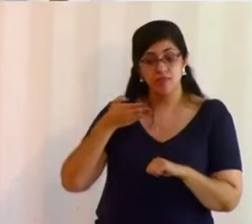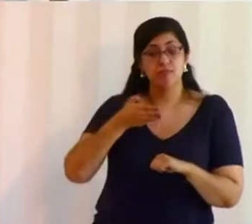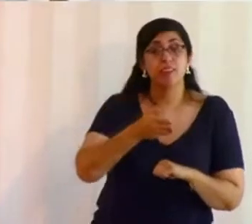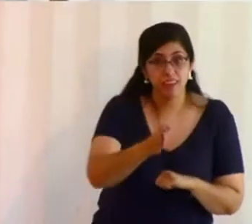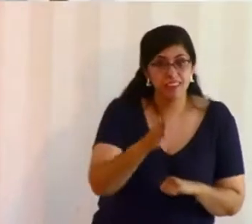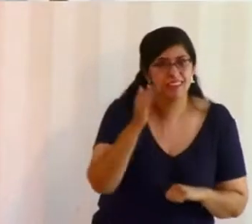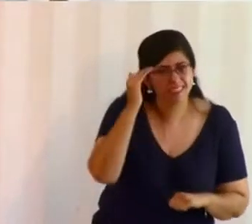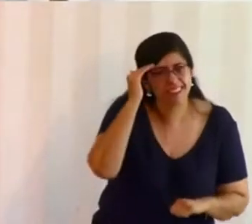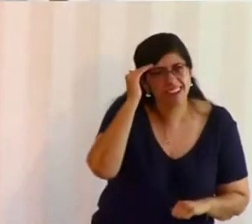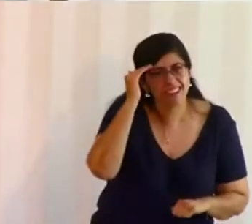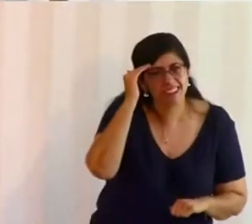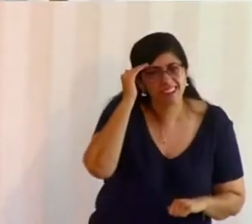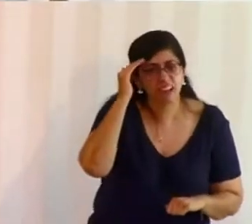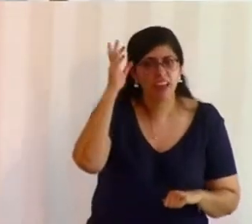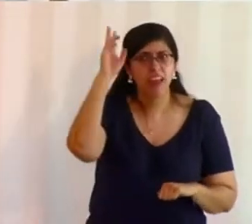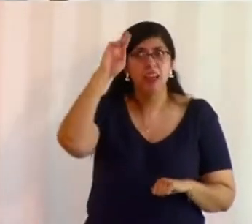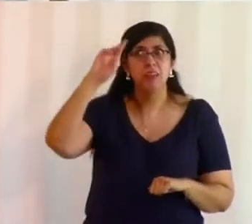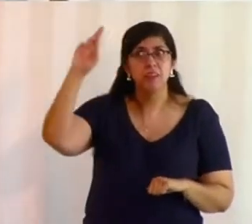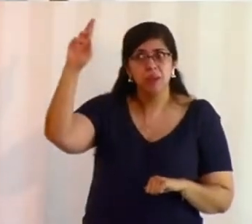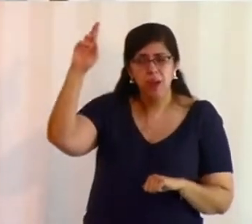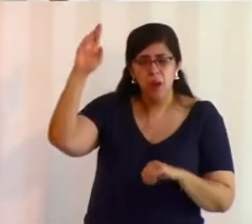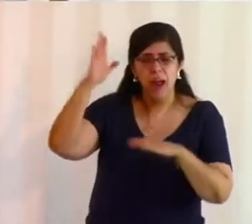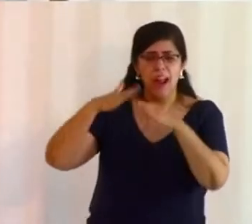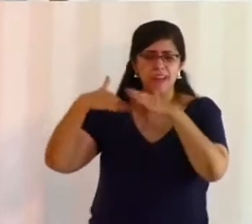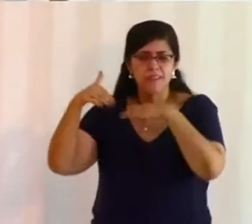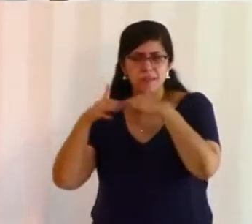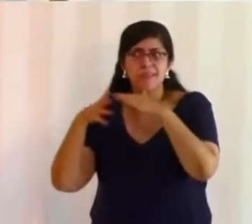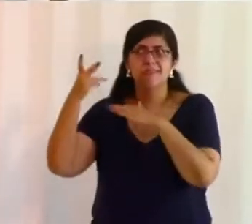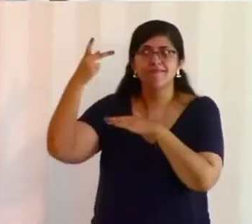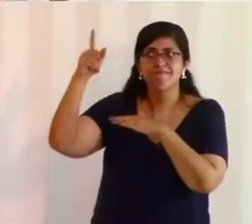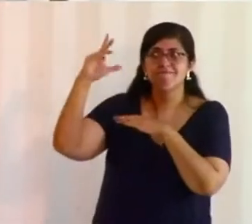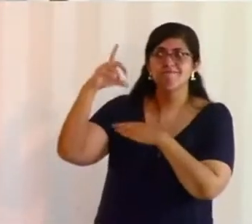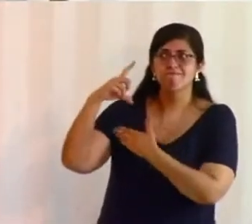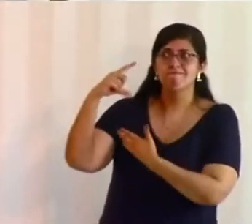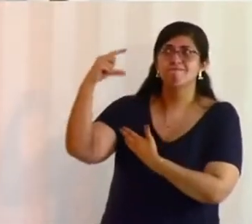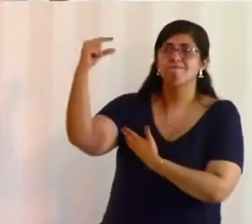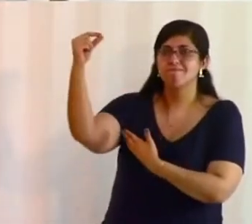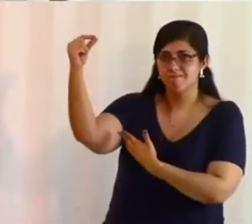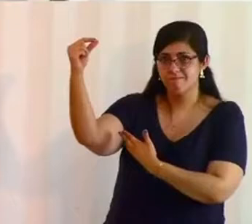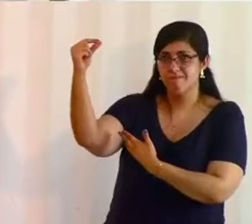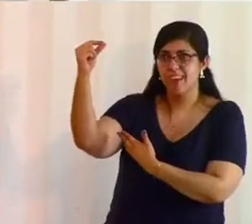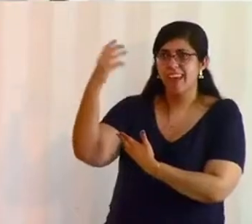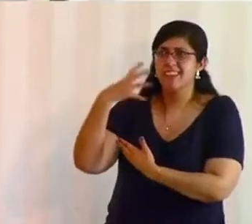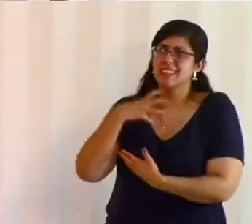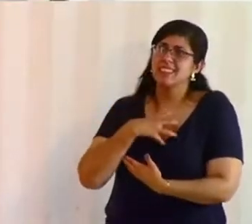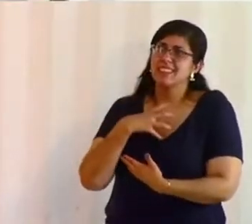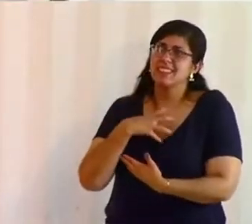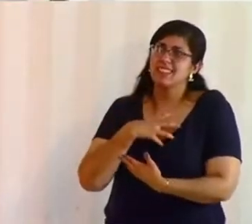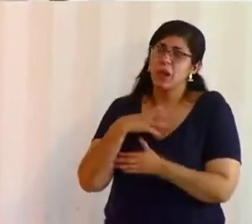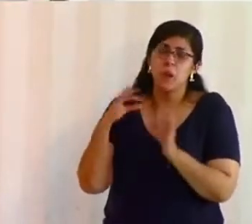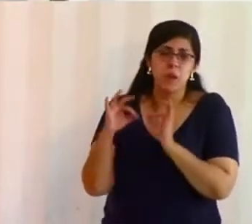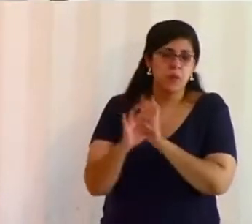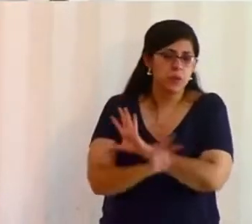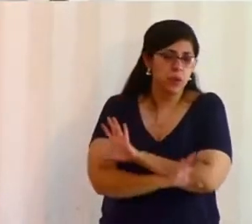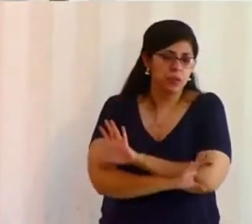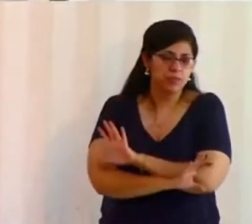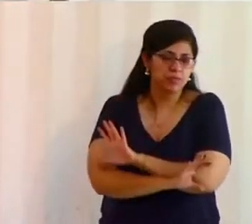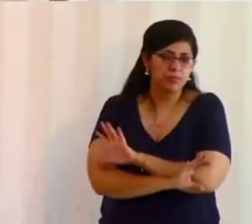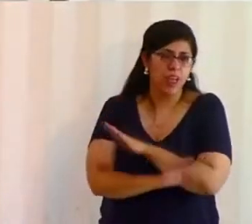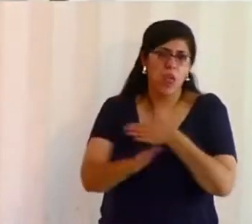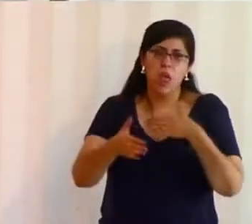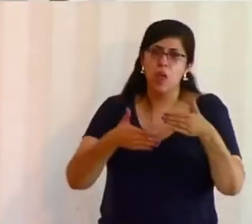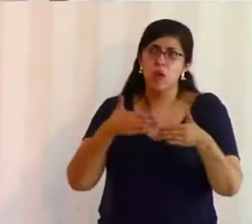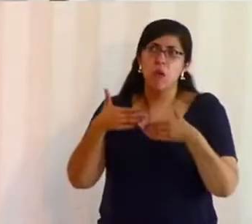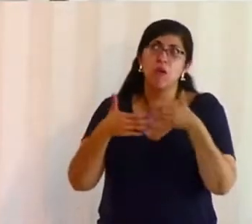coloca nas mãos do Pai para servi-lo na obra dele, na sua causa, ele precisa ter sensibilidade. E isso só se desenvolve